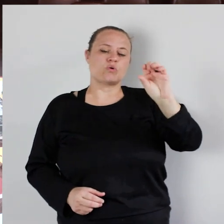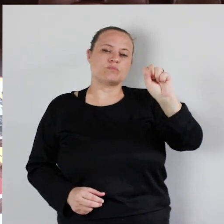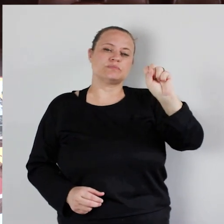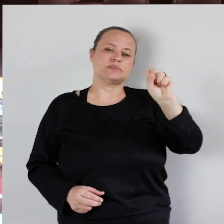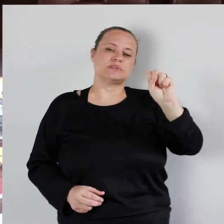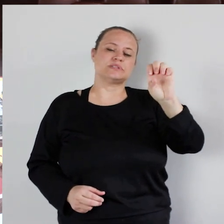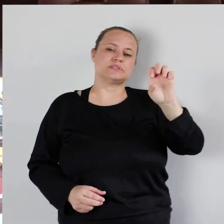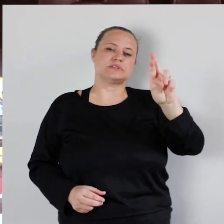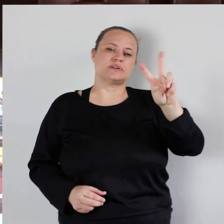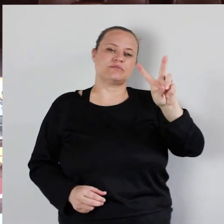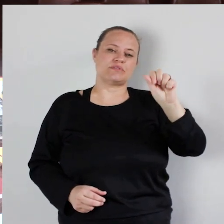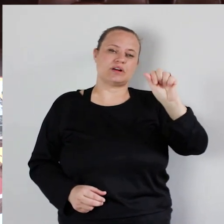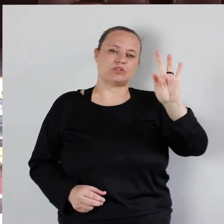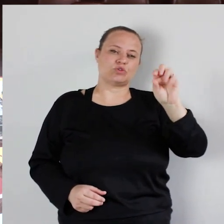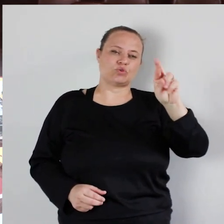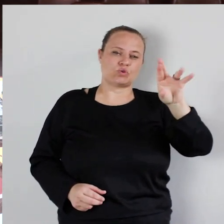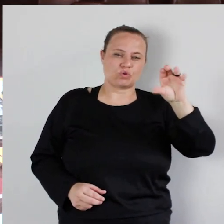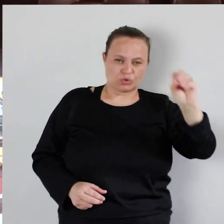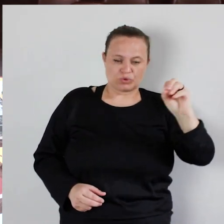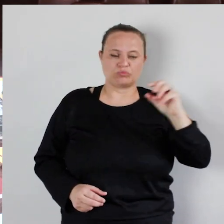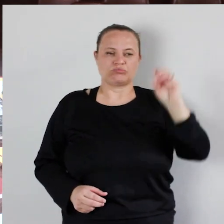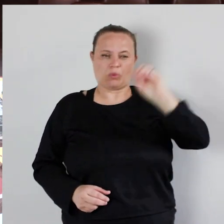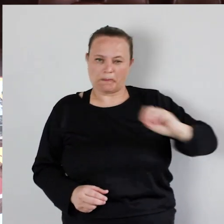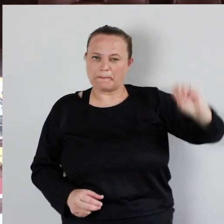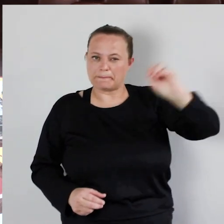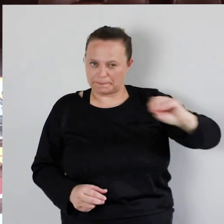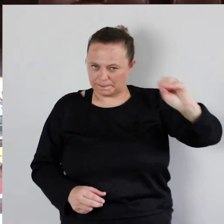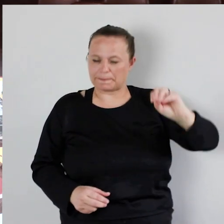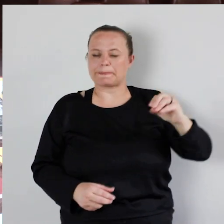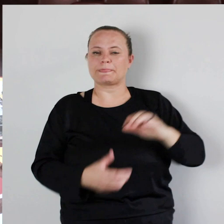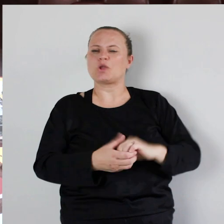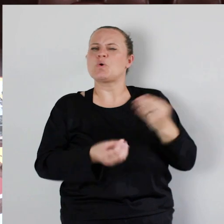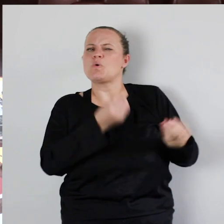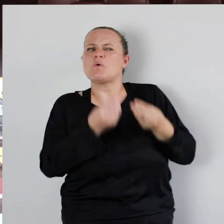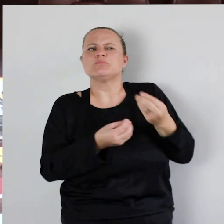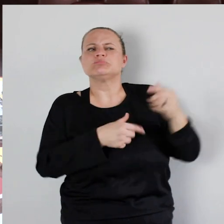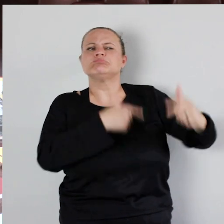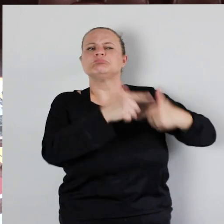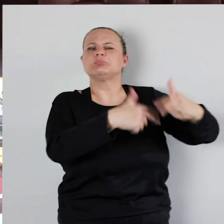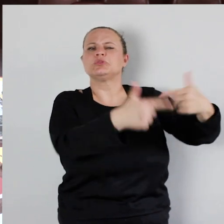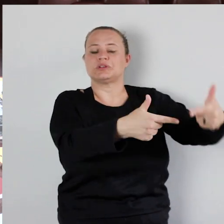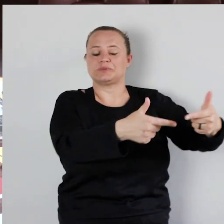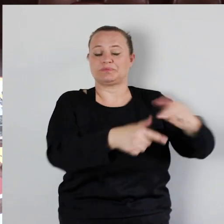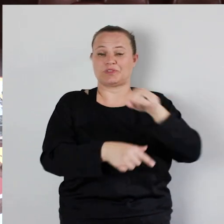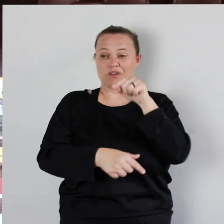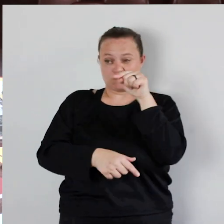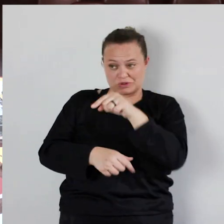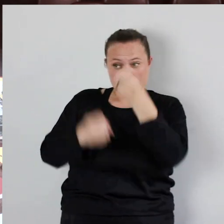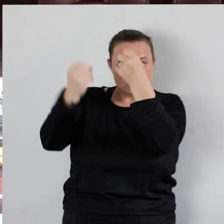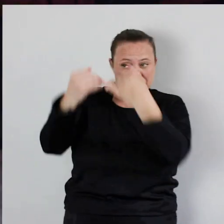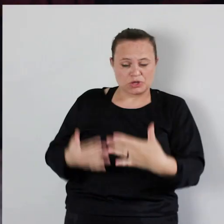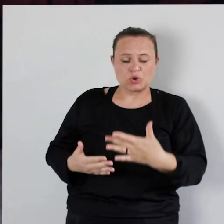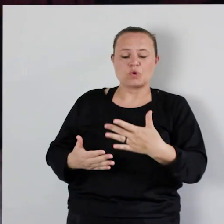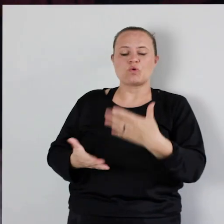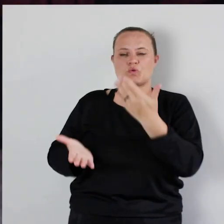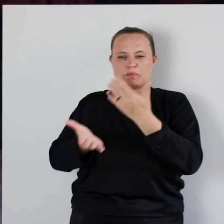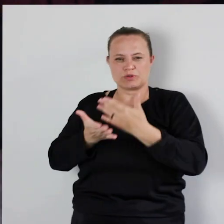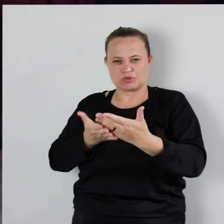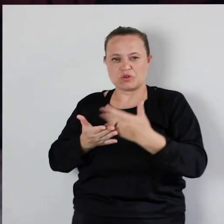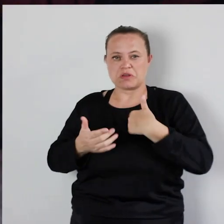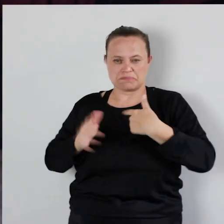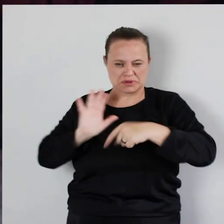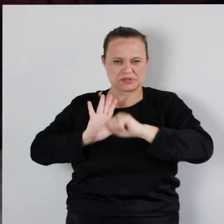tem em outras cidades também, né? Para a gente conhecer um pouco mais e depois poder acompanhar. Quando